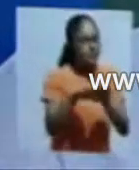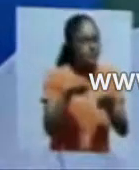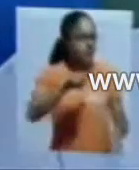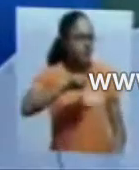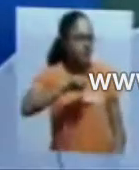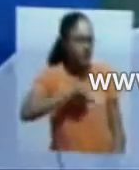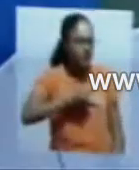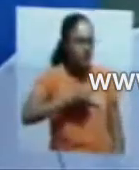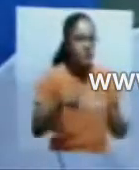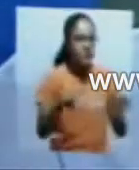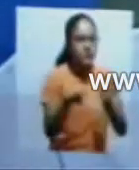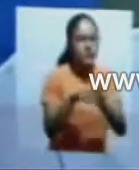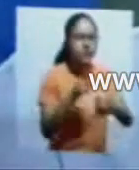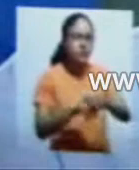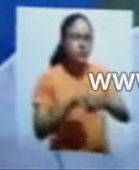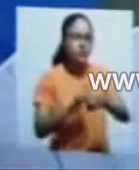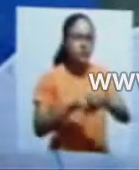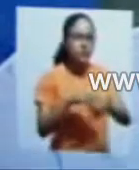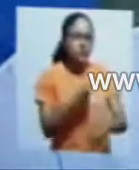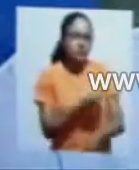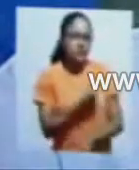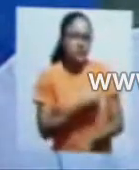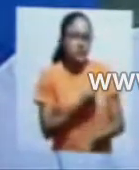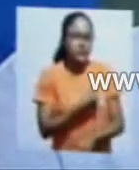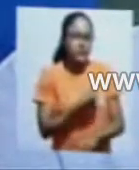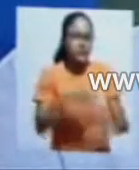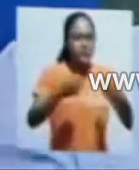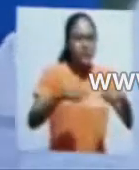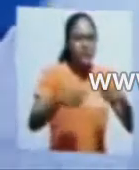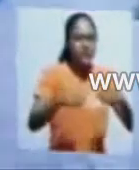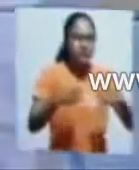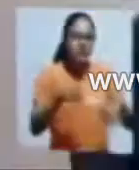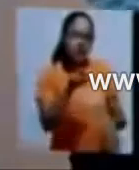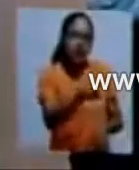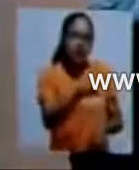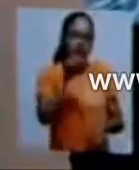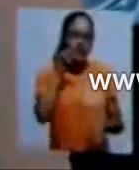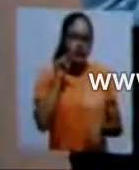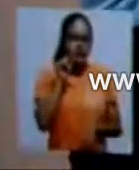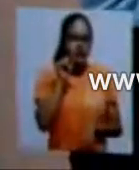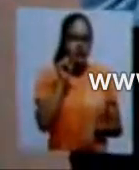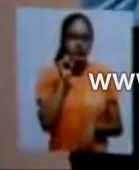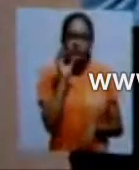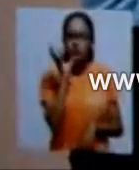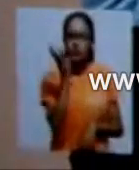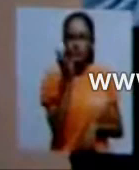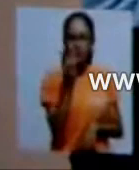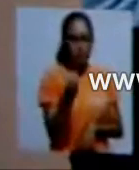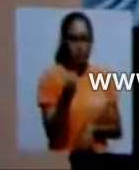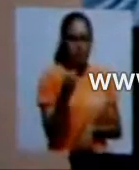chega uma hora na vida que você será chamado a carimbar tudo que você tem.